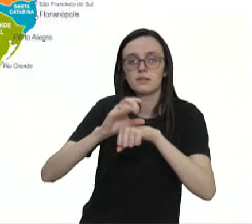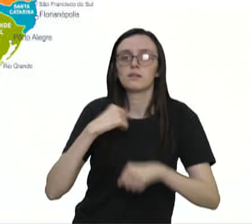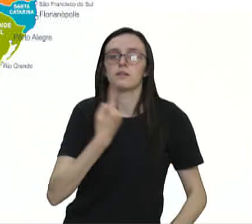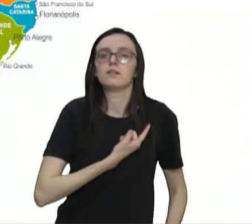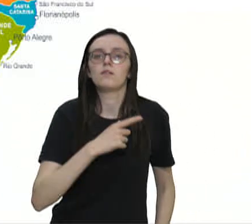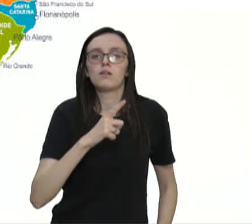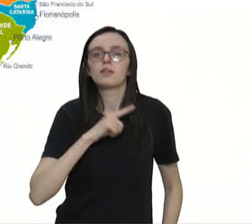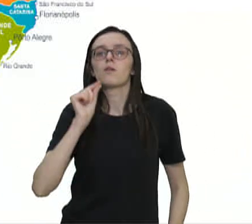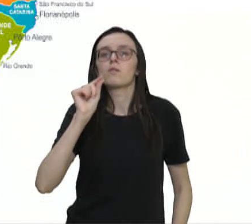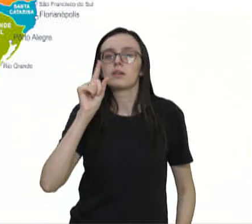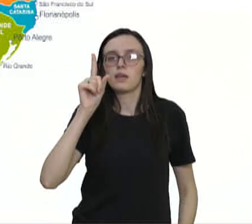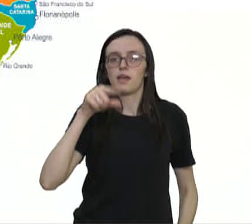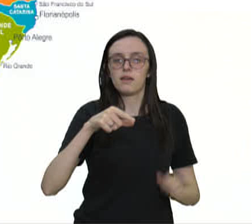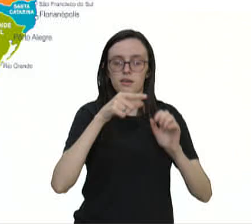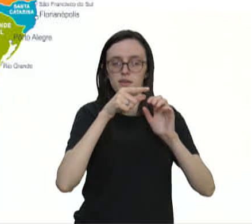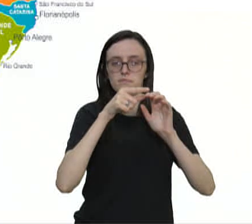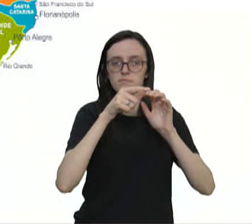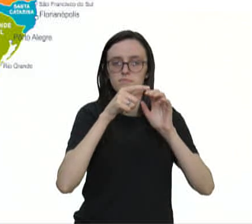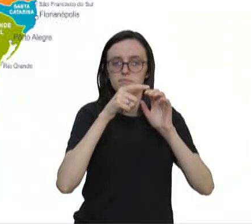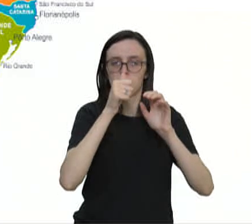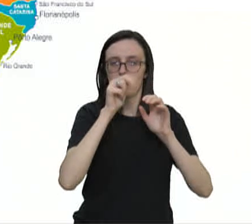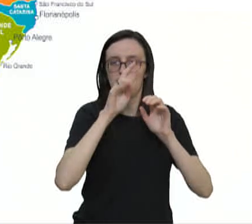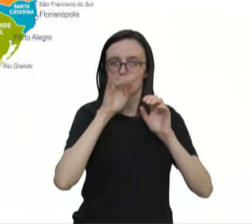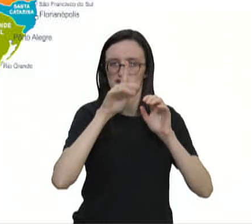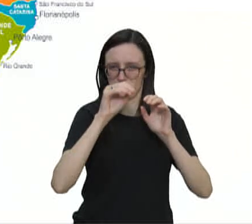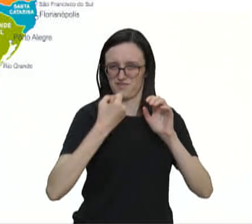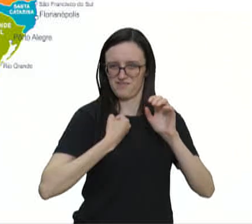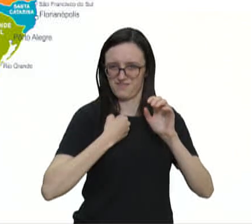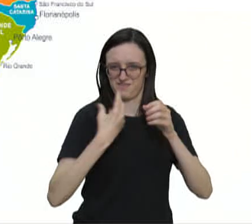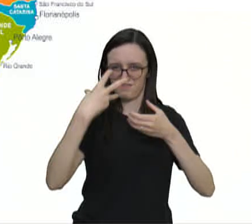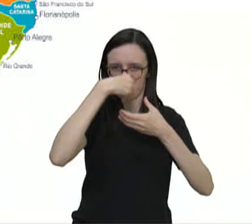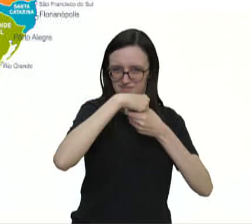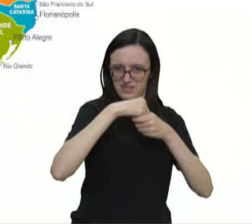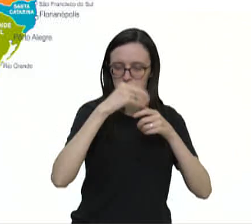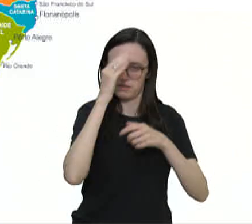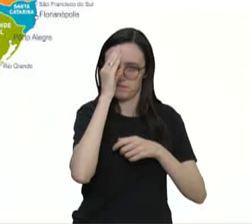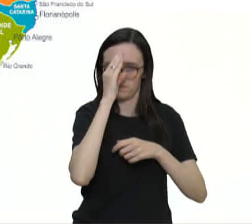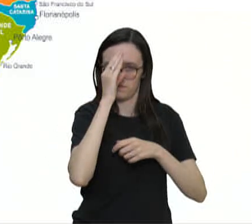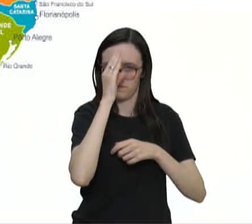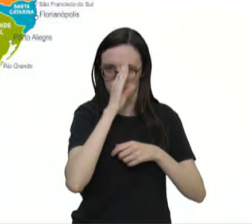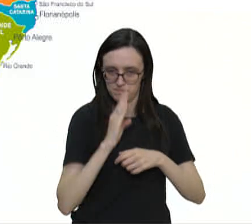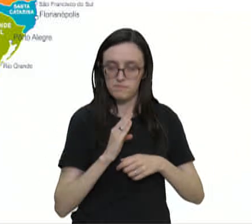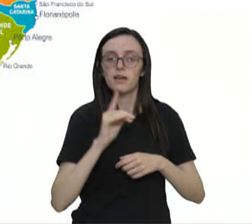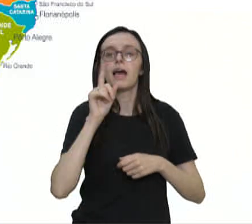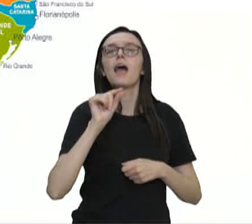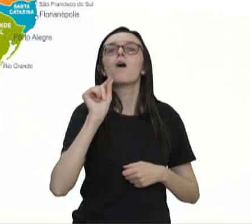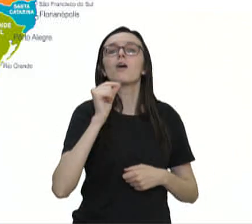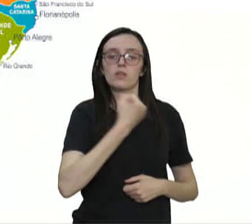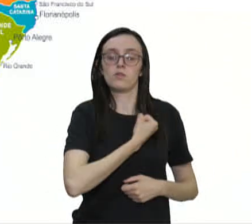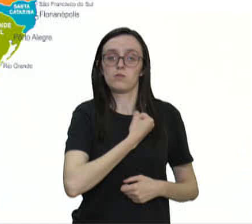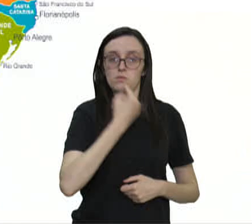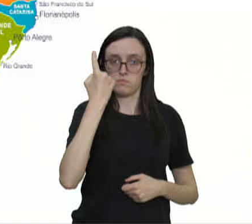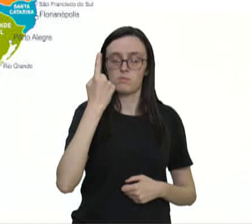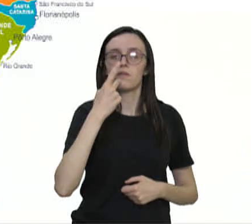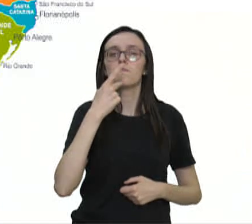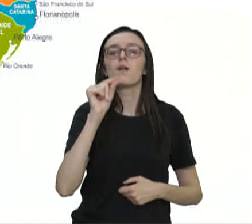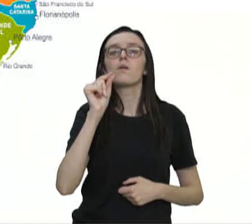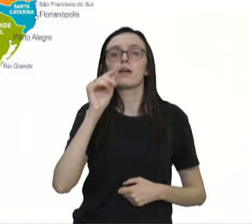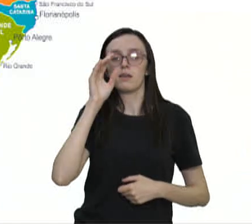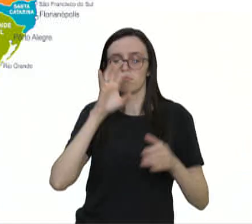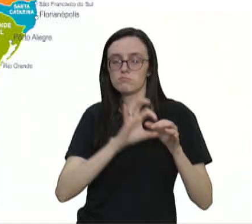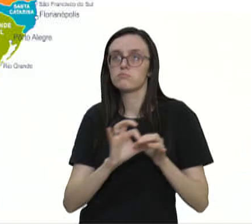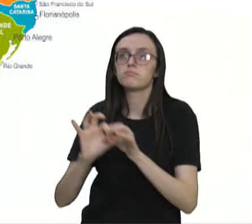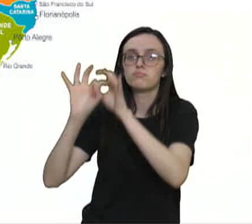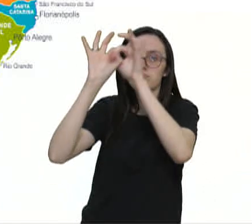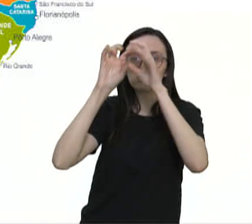no artigo 1º que fala assim: a República Federativa do Brasil ela é formada por uma união indissolúvel